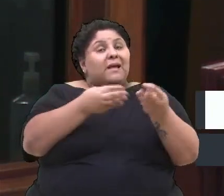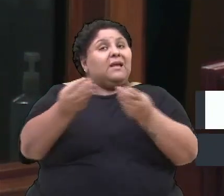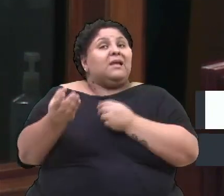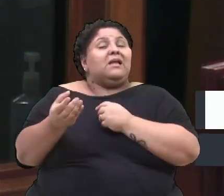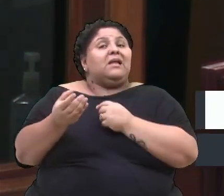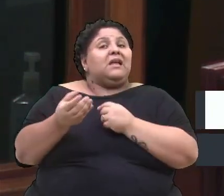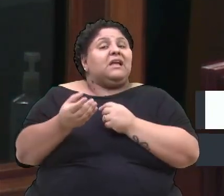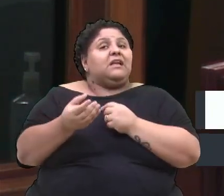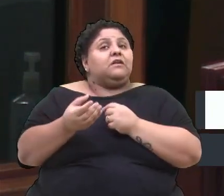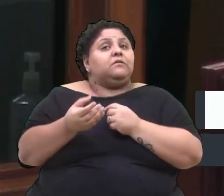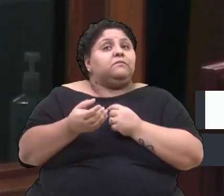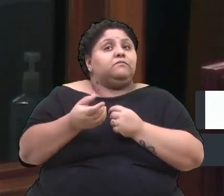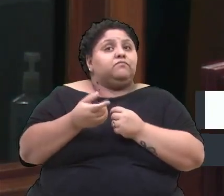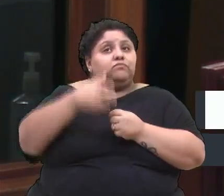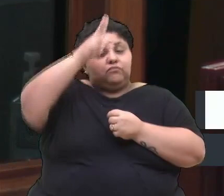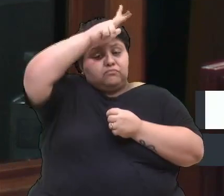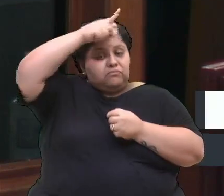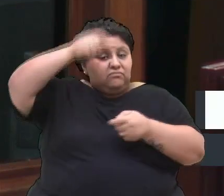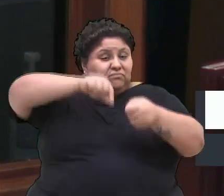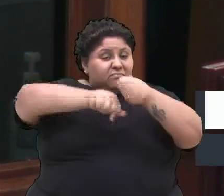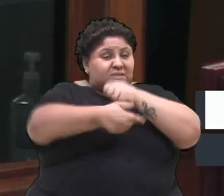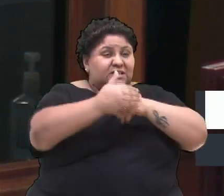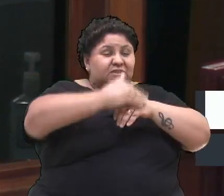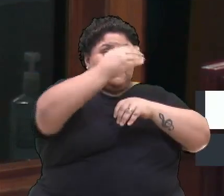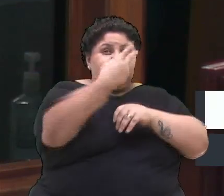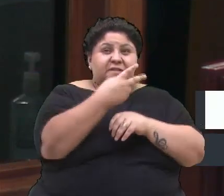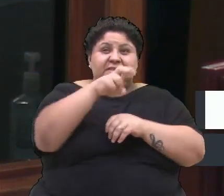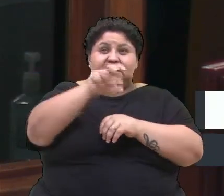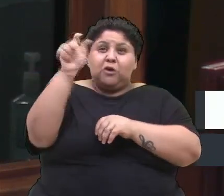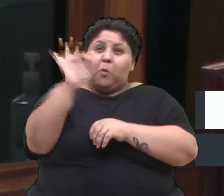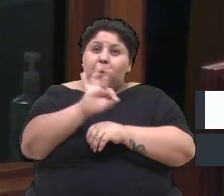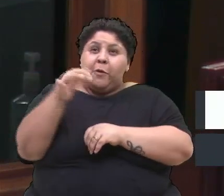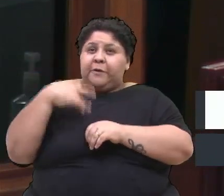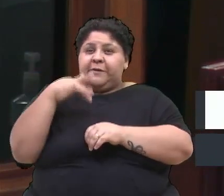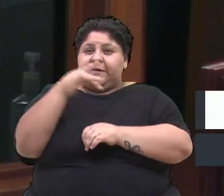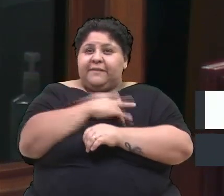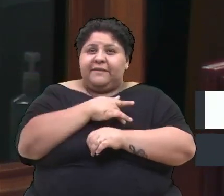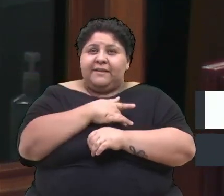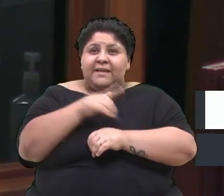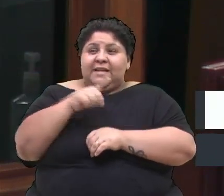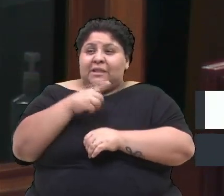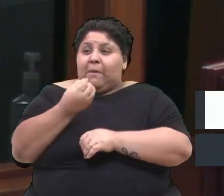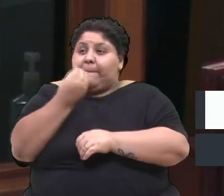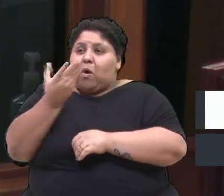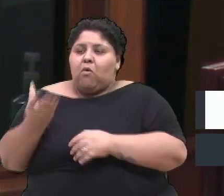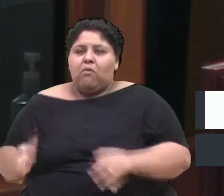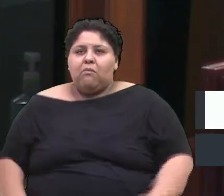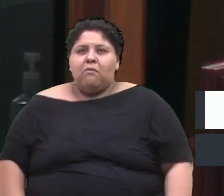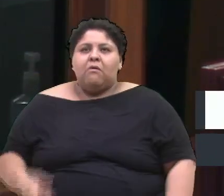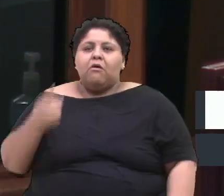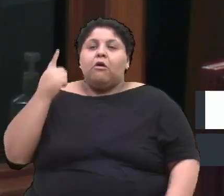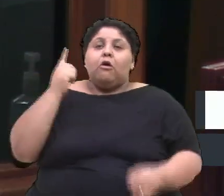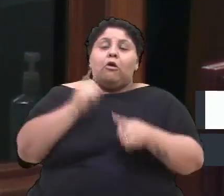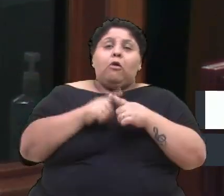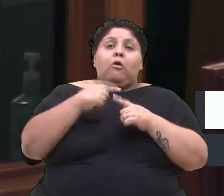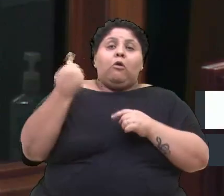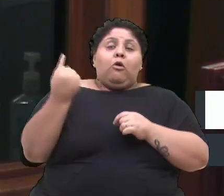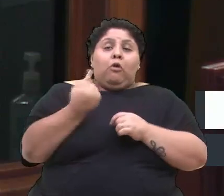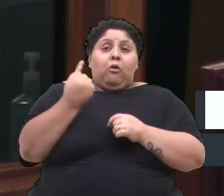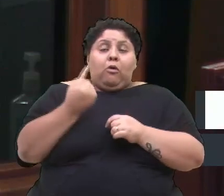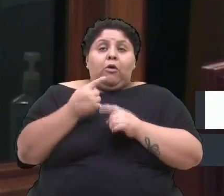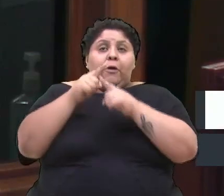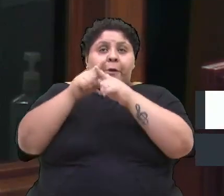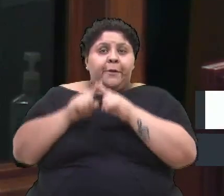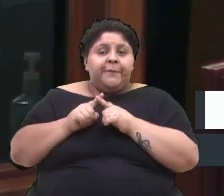de 25% em saúde e assim mesmo não é suficiente, porque uma das grandes razões